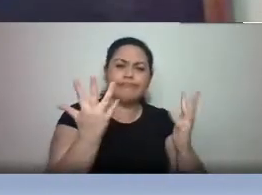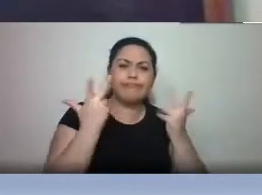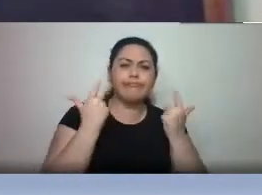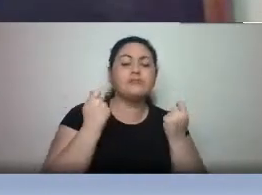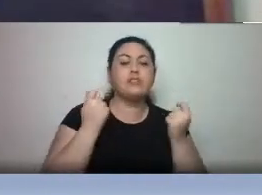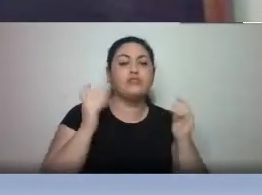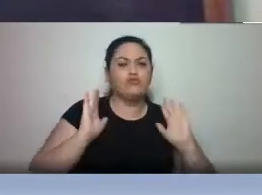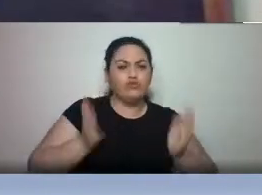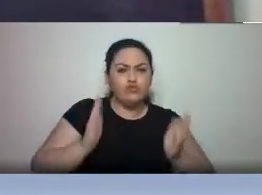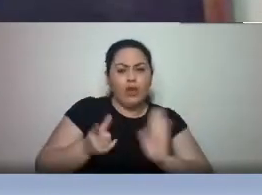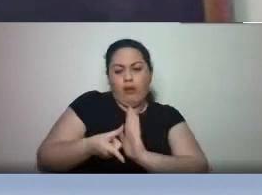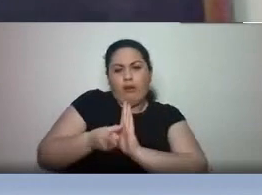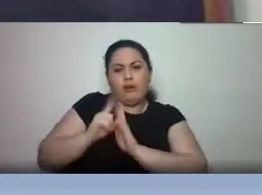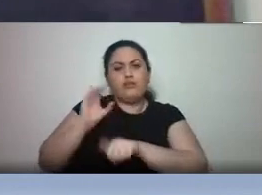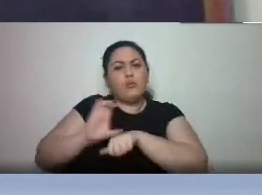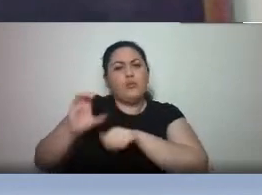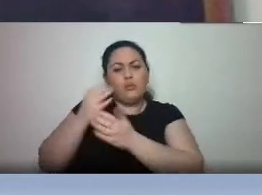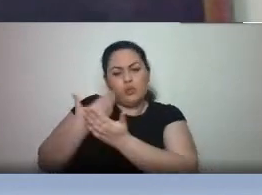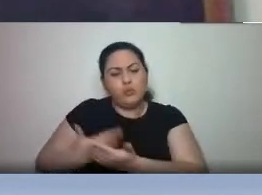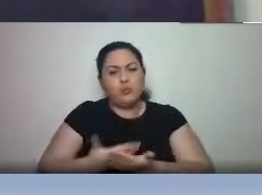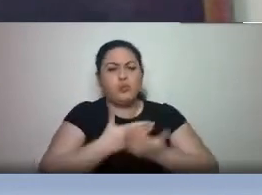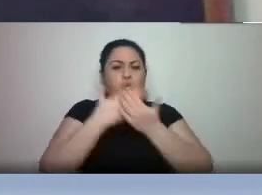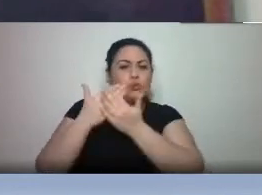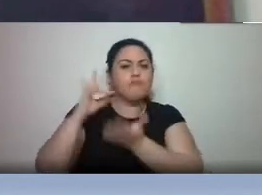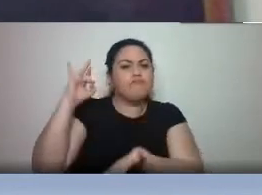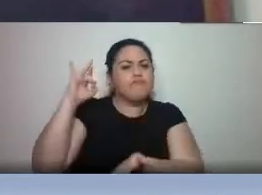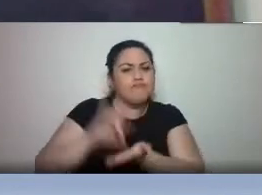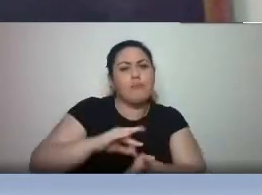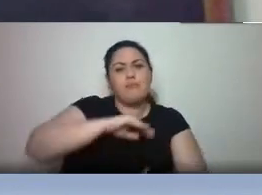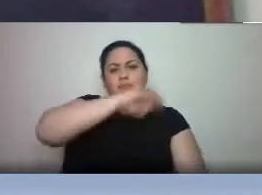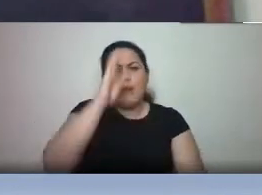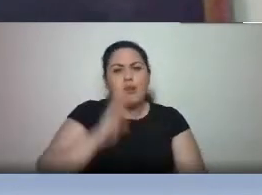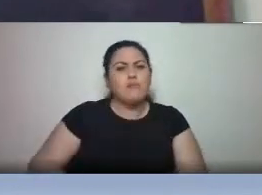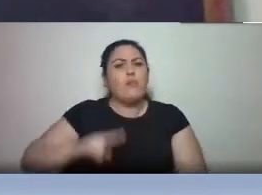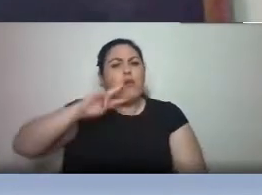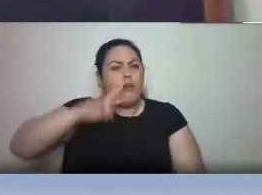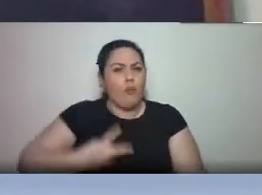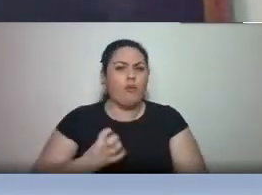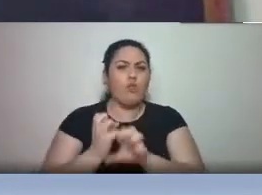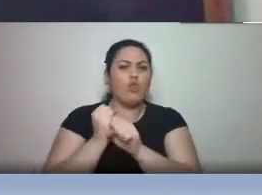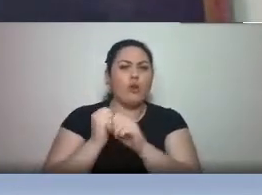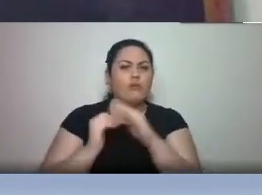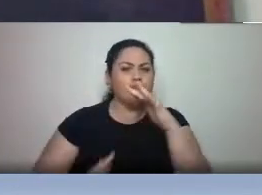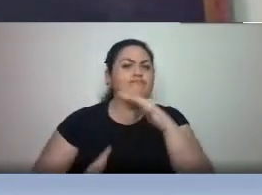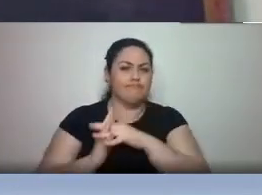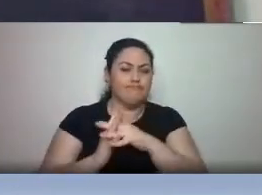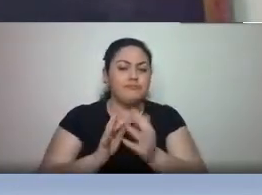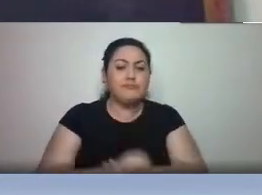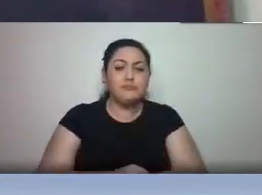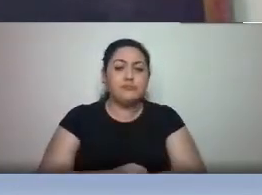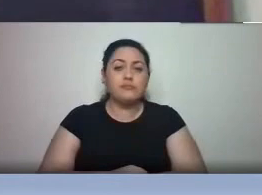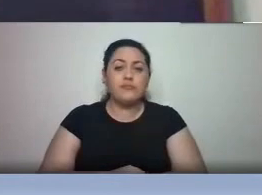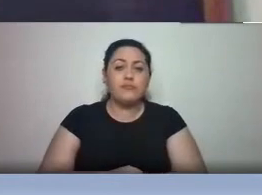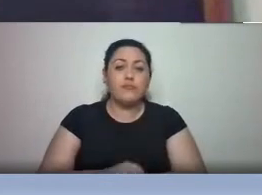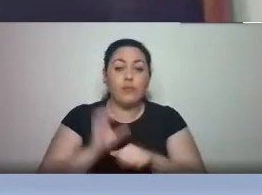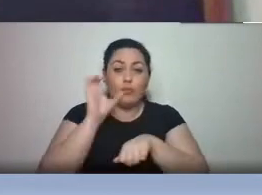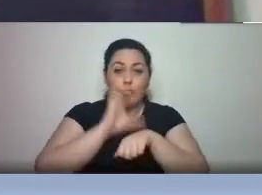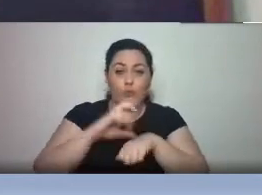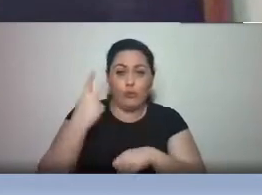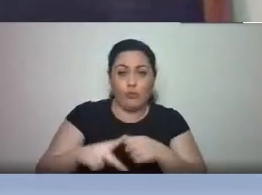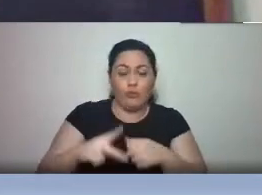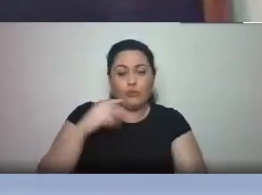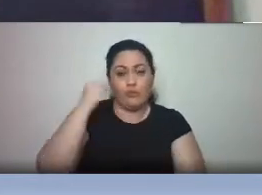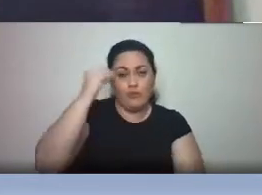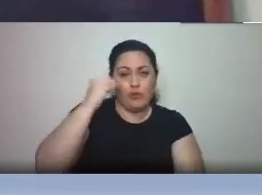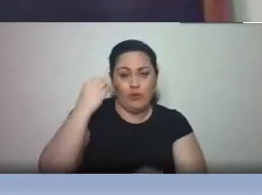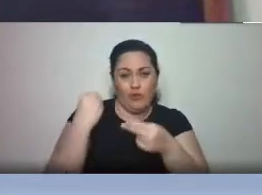passaram por um curso de excelência nacionalmente reconhecido. O curso de psicologia da UFSPA tem